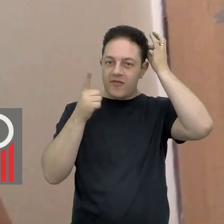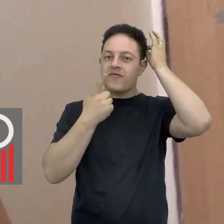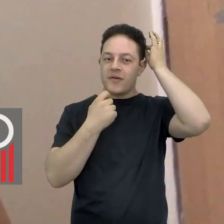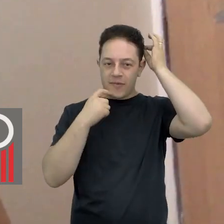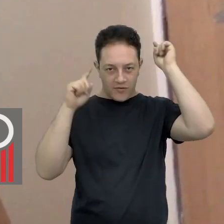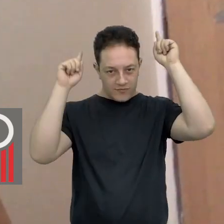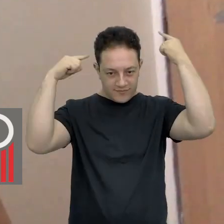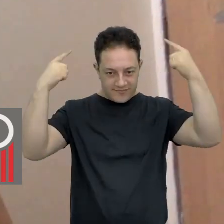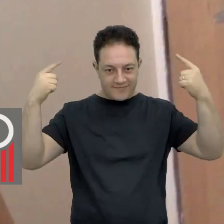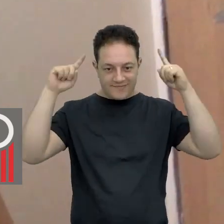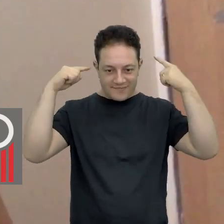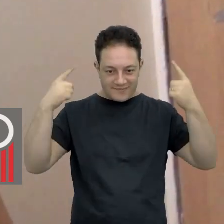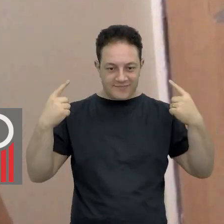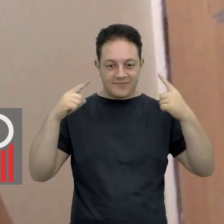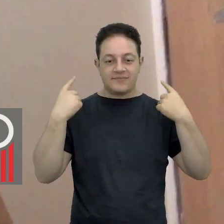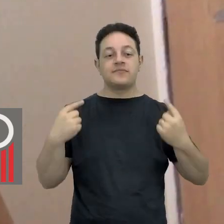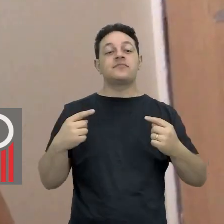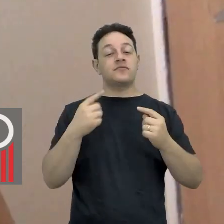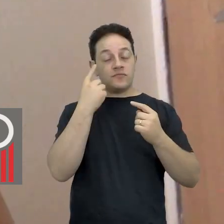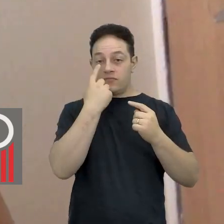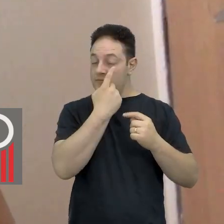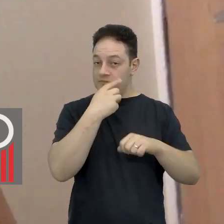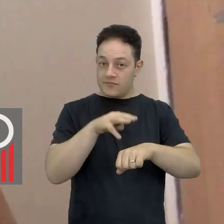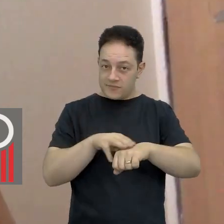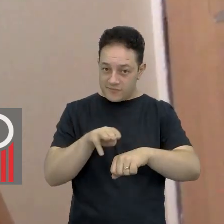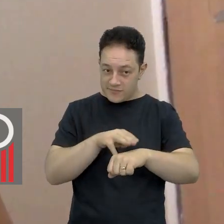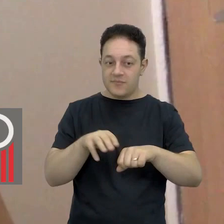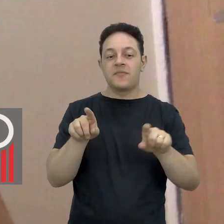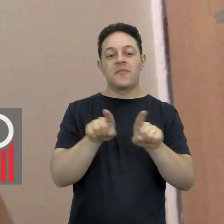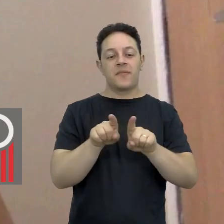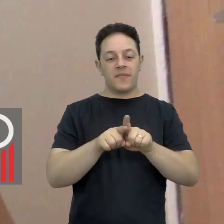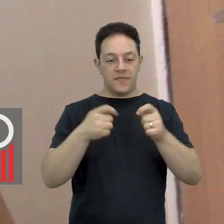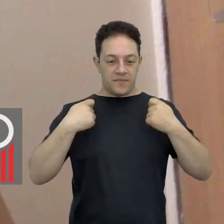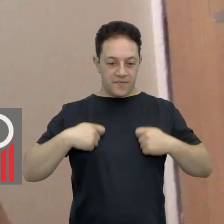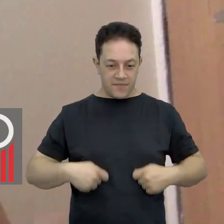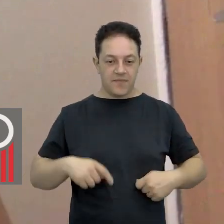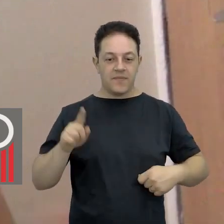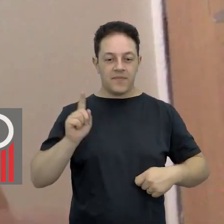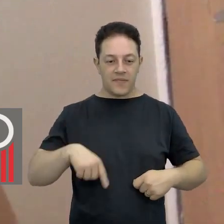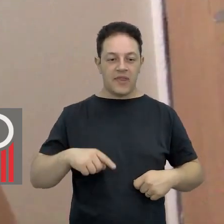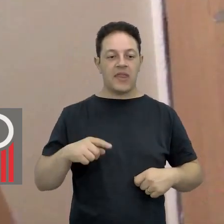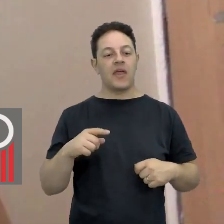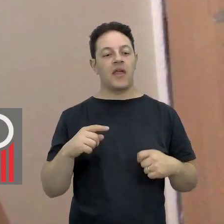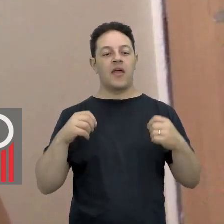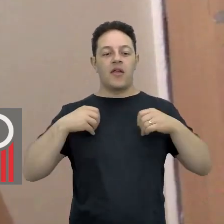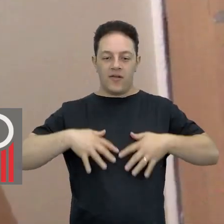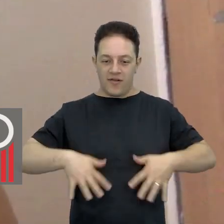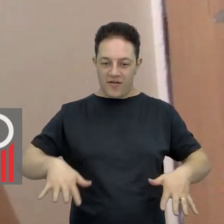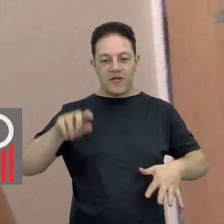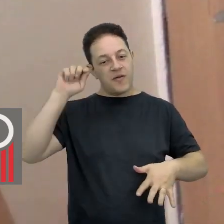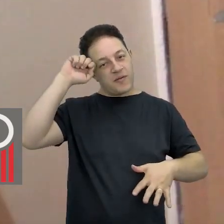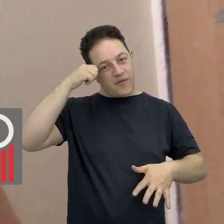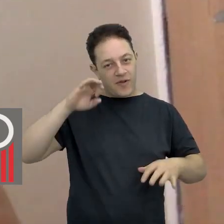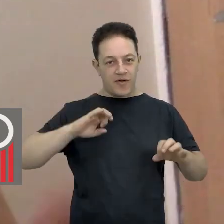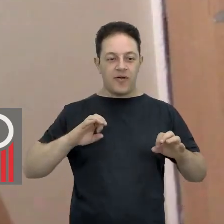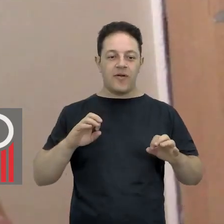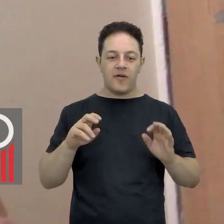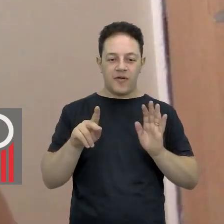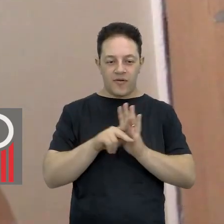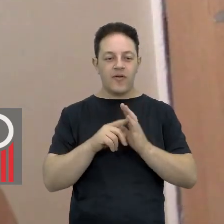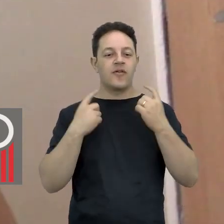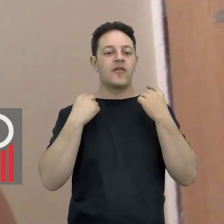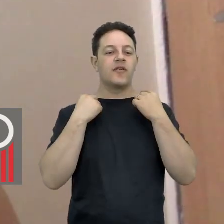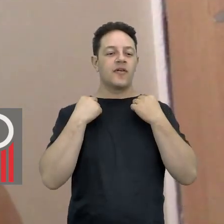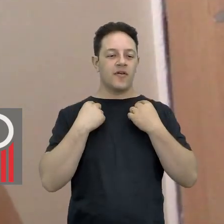e cacheados, olhos castanhos e estou vestindo um vestido preto de poá, preto